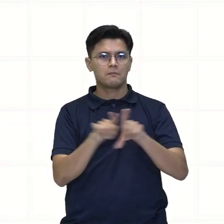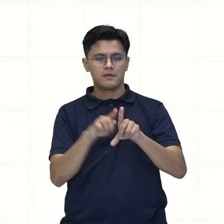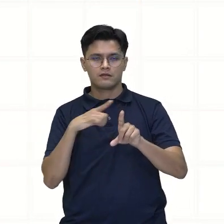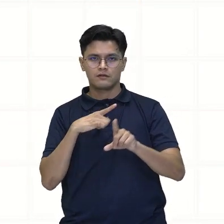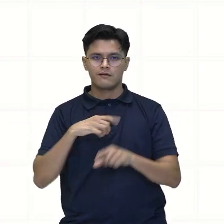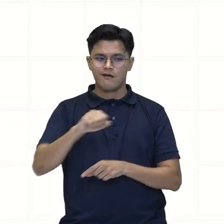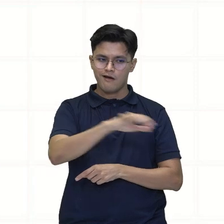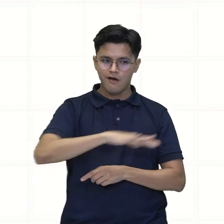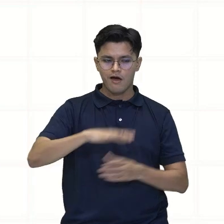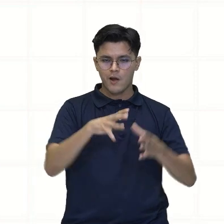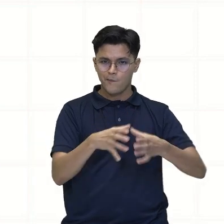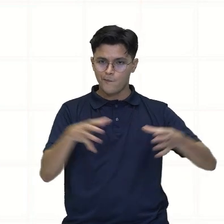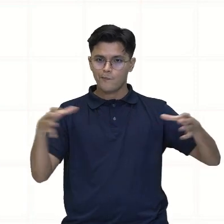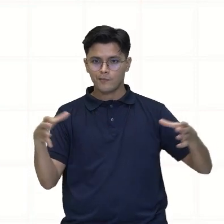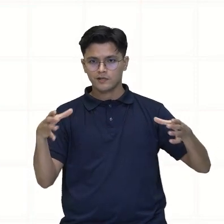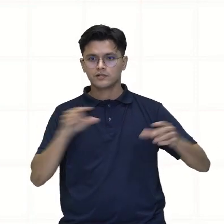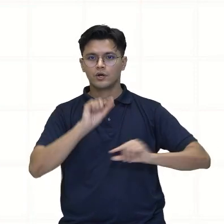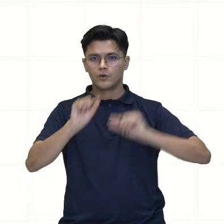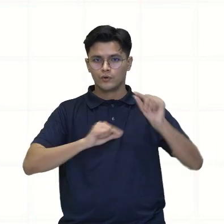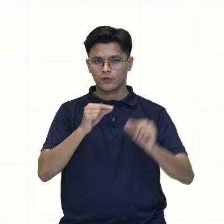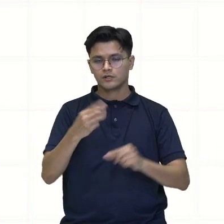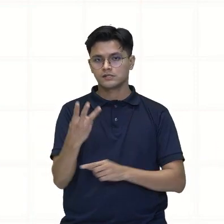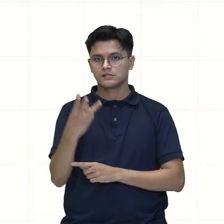300 mil a